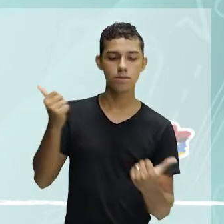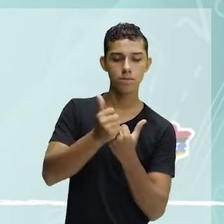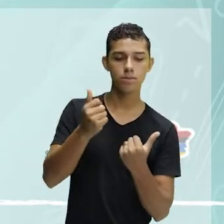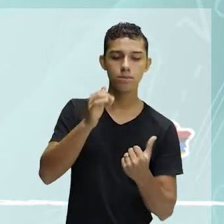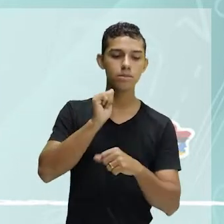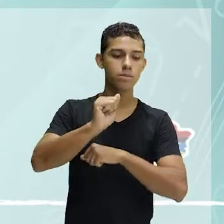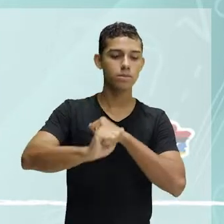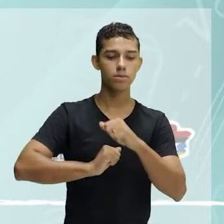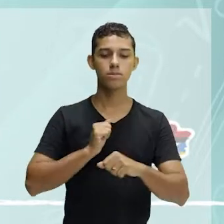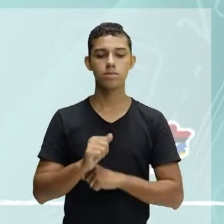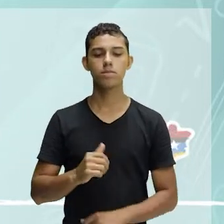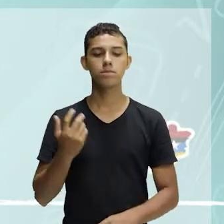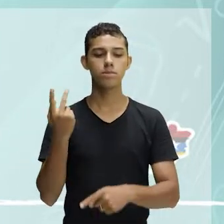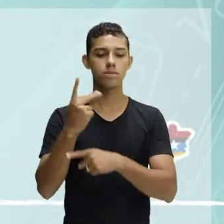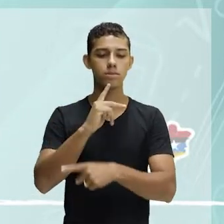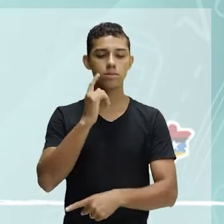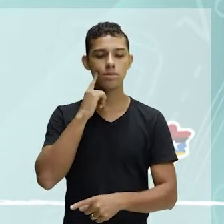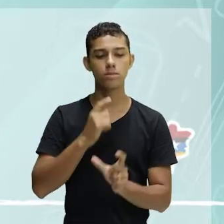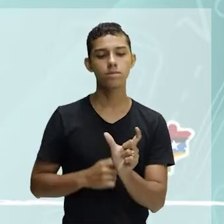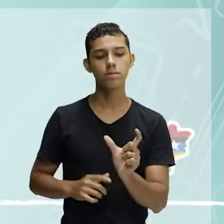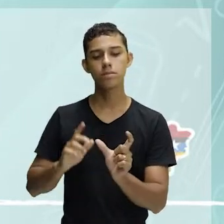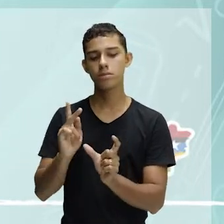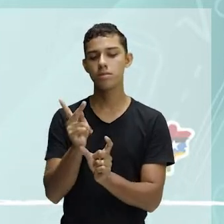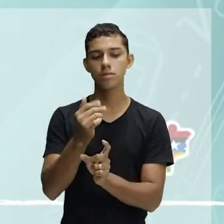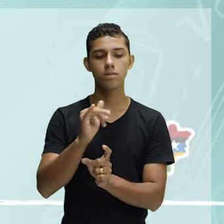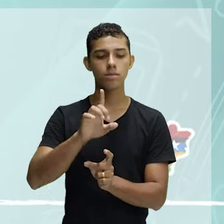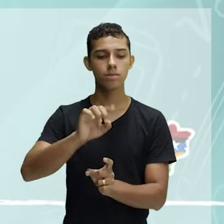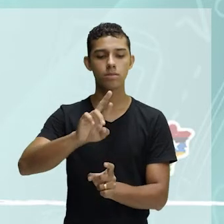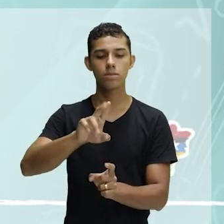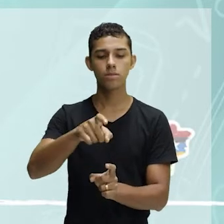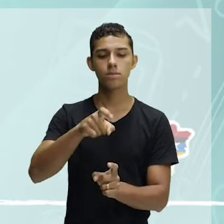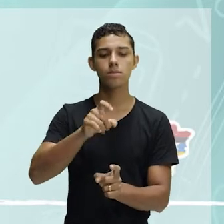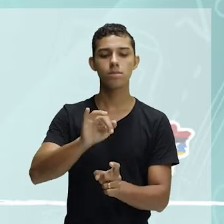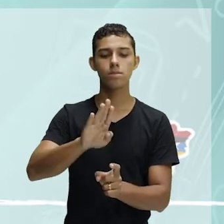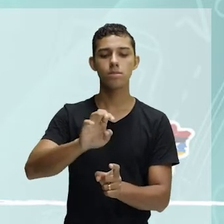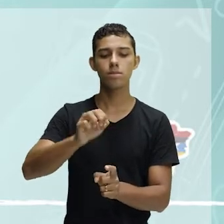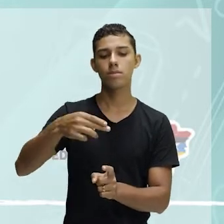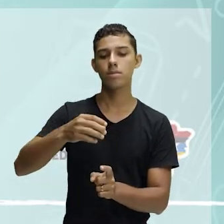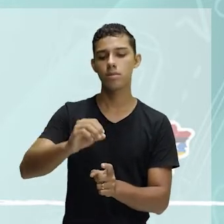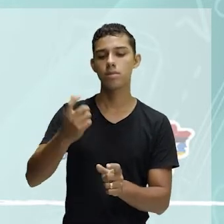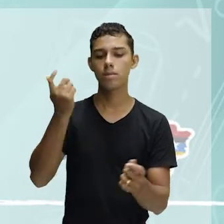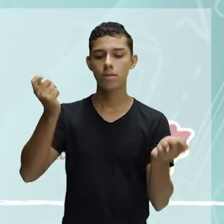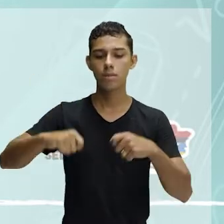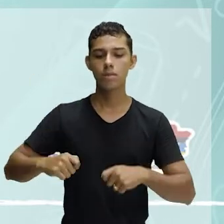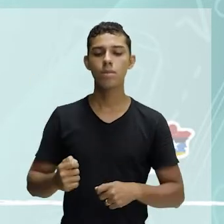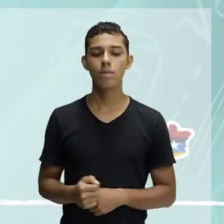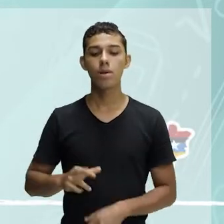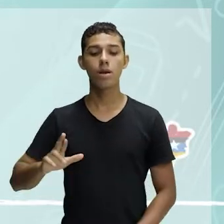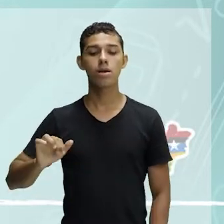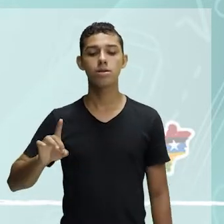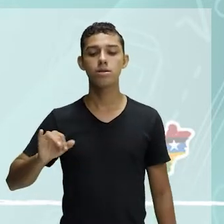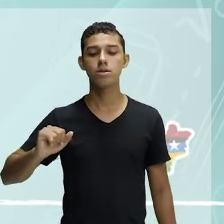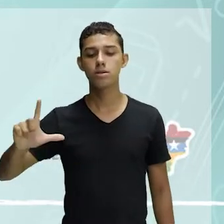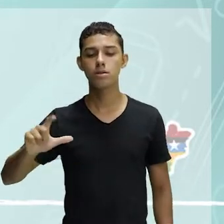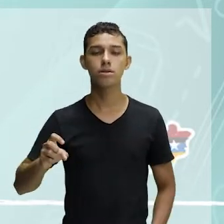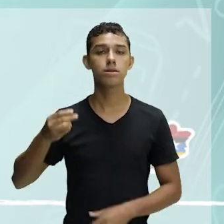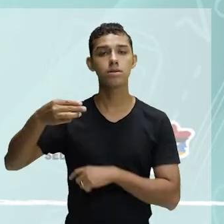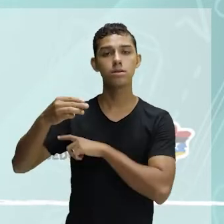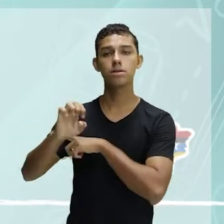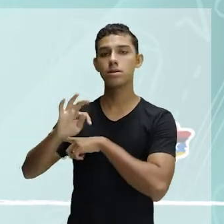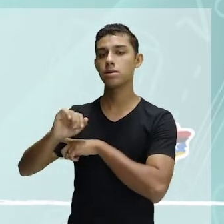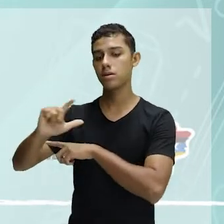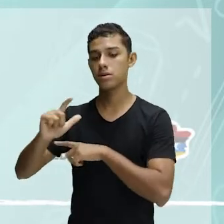de hidrogênio do hidroxibenzeno por um radical metil. A forma molecular